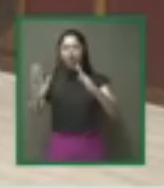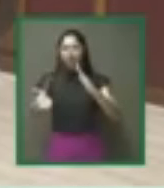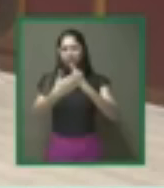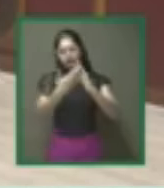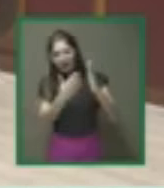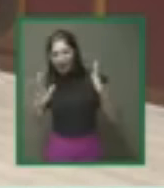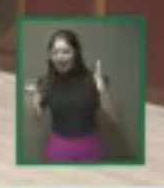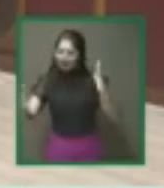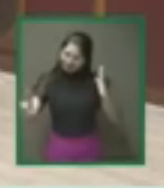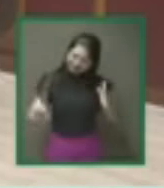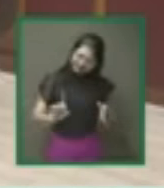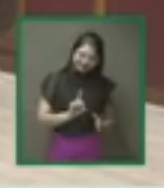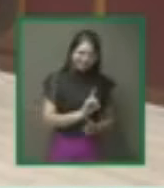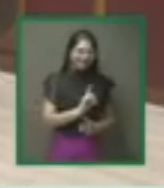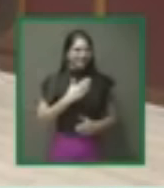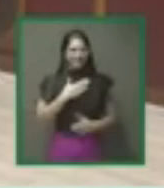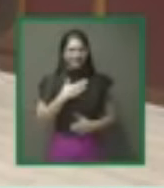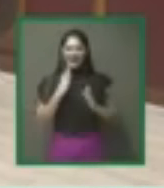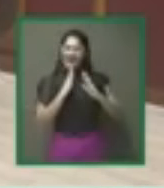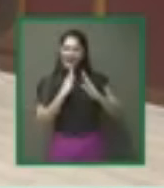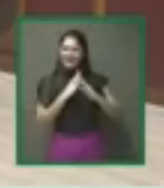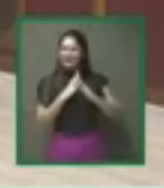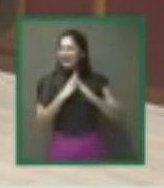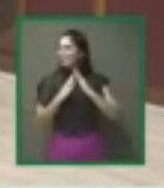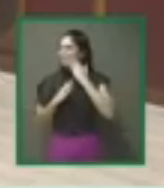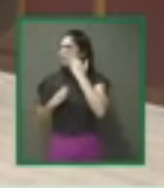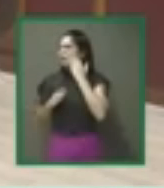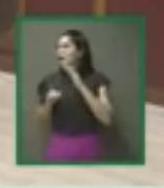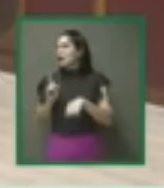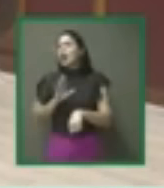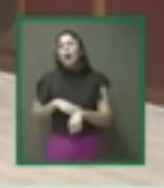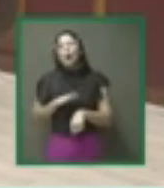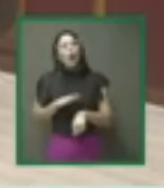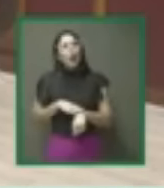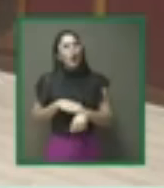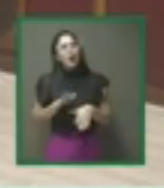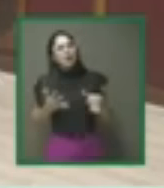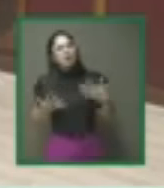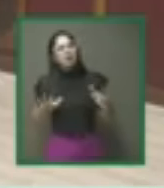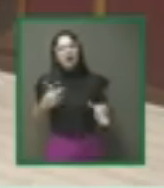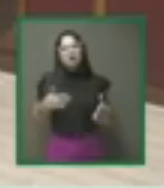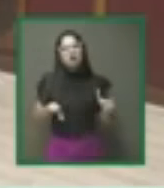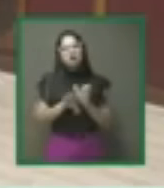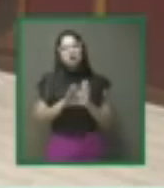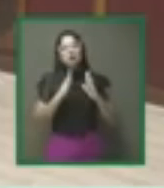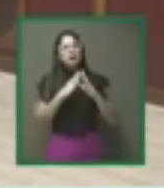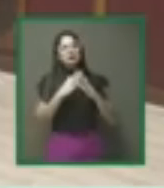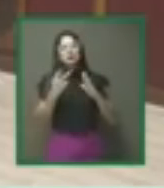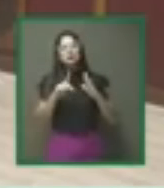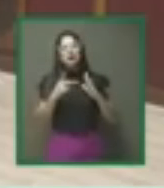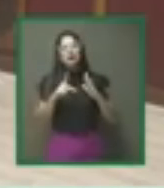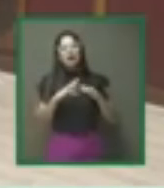Alexandre, ele costumava frequentar aqui em casa. Qual foi, né, o horário mais ou menos que ele chegou aí pela sua